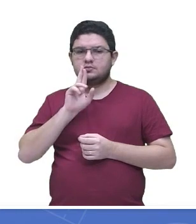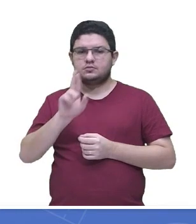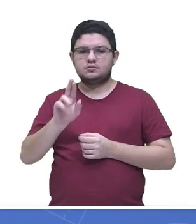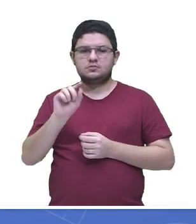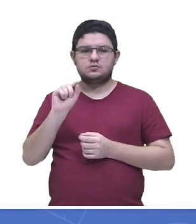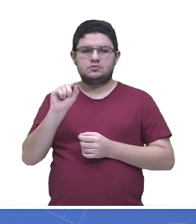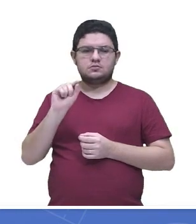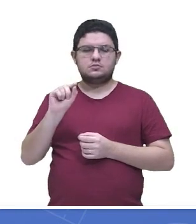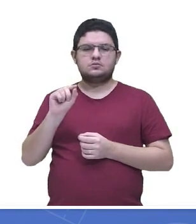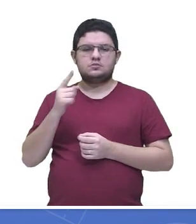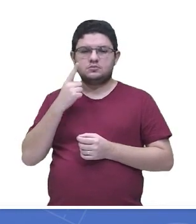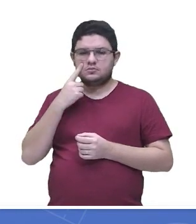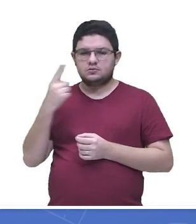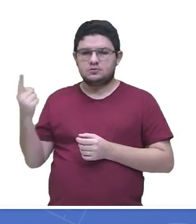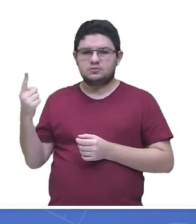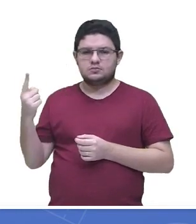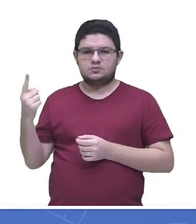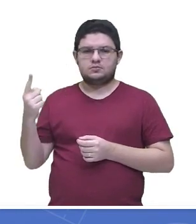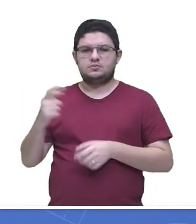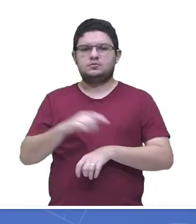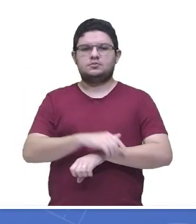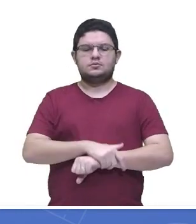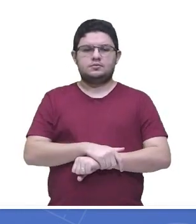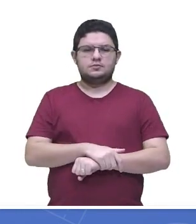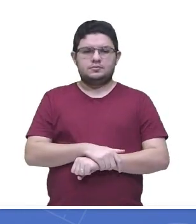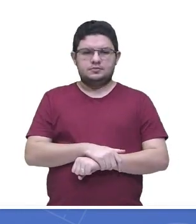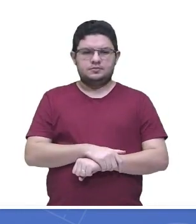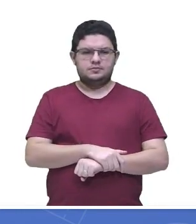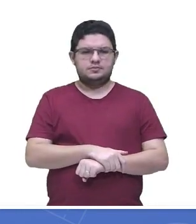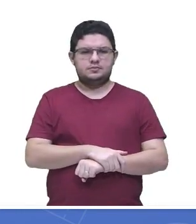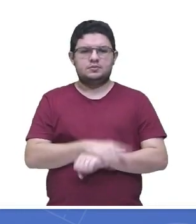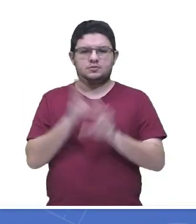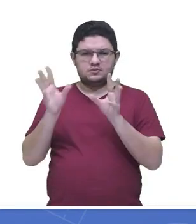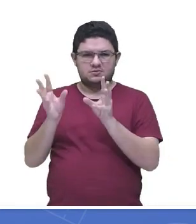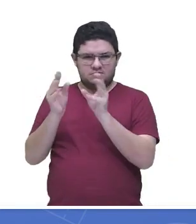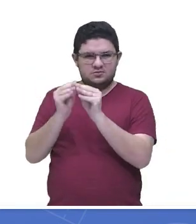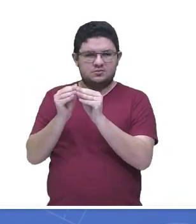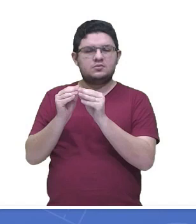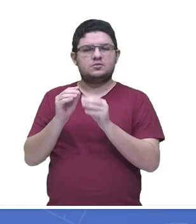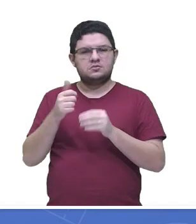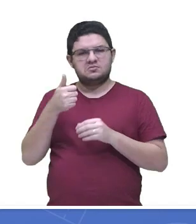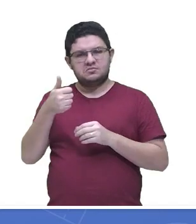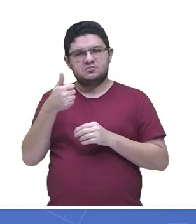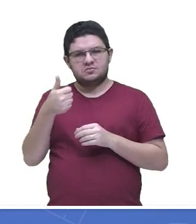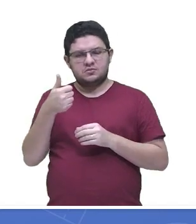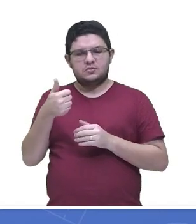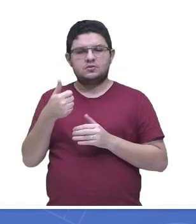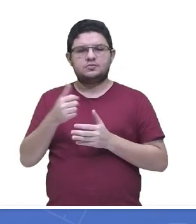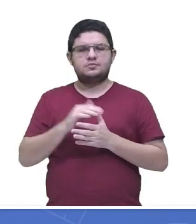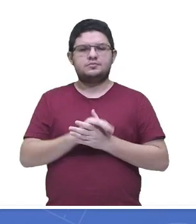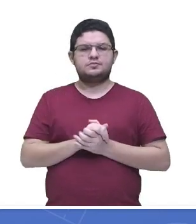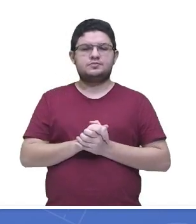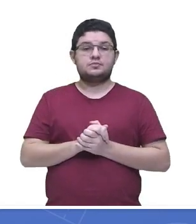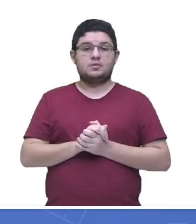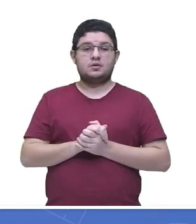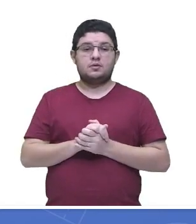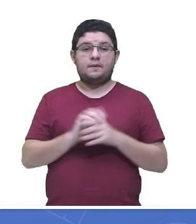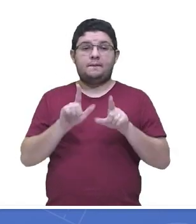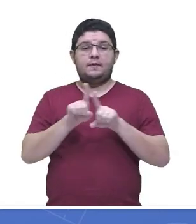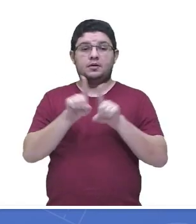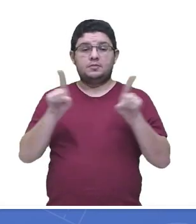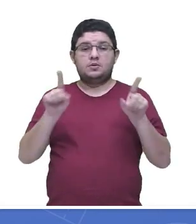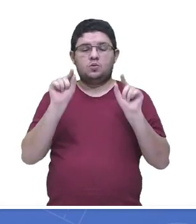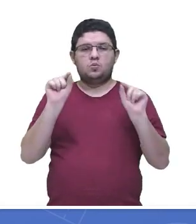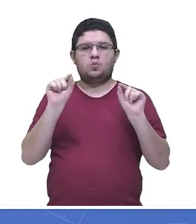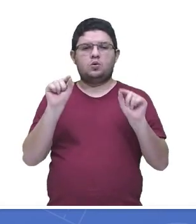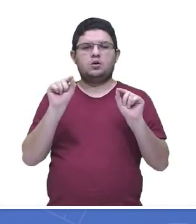sleeping. Ela usou a forma abreviada, muito bom. Eu gosto muito de usar a forma abreviada, tá, gente? Mas é muito